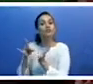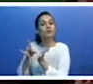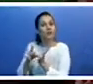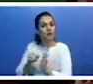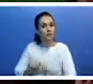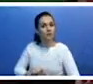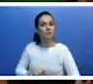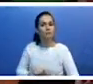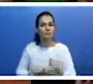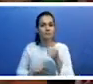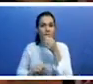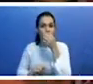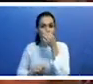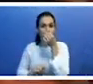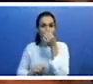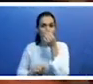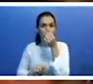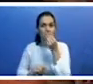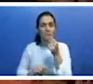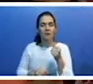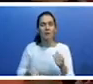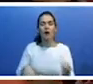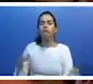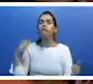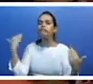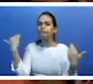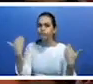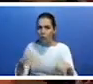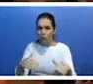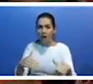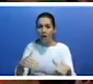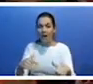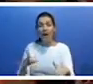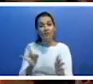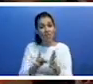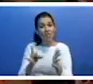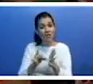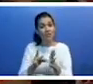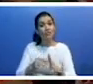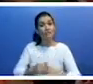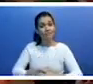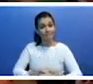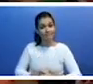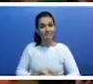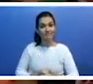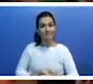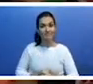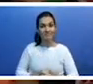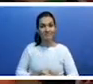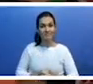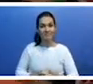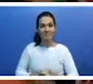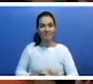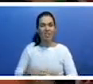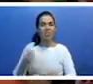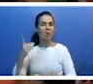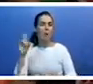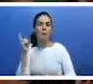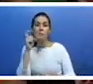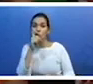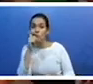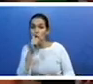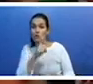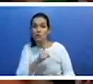credibilidade, professora? Para comprovar que aquilo realmente é real, é verdadeiro, não é uma mentira e